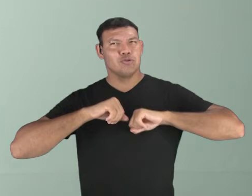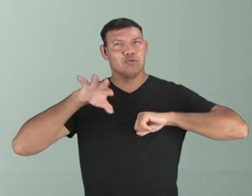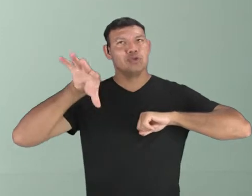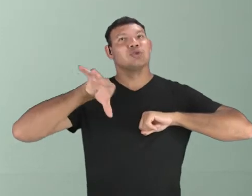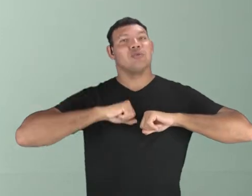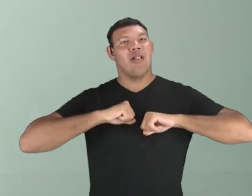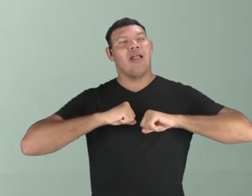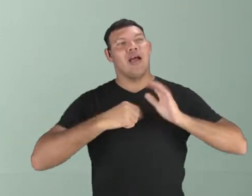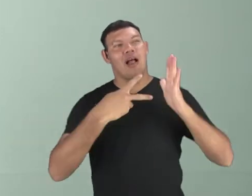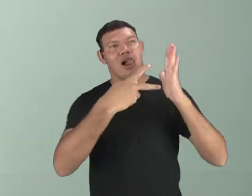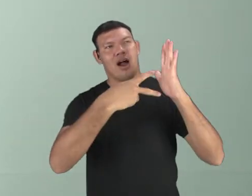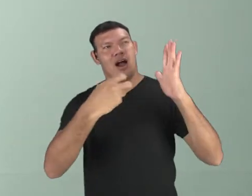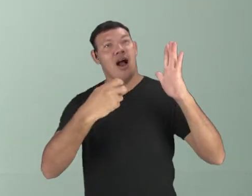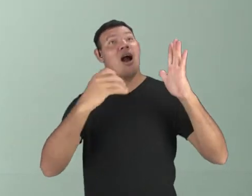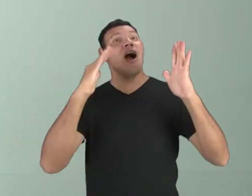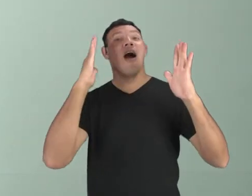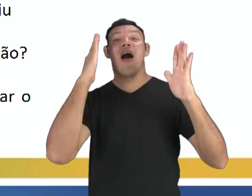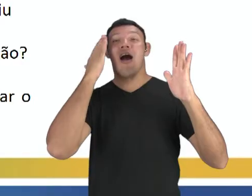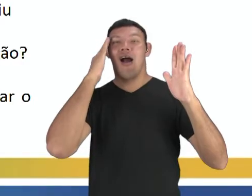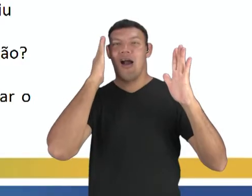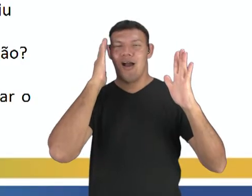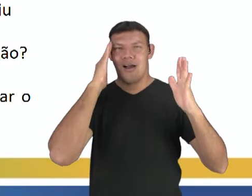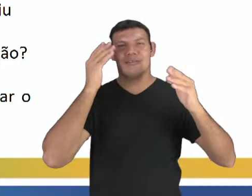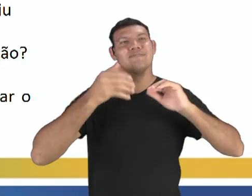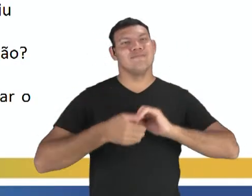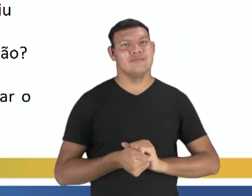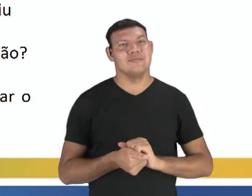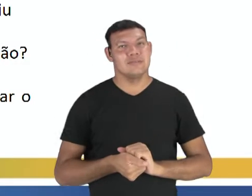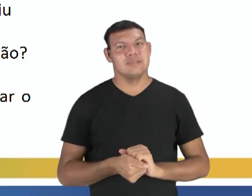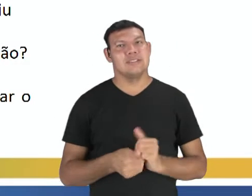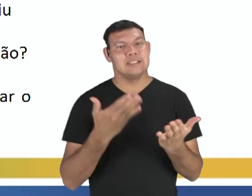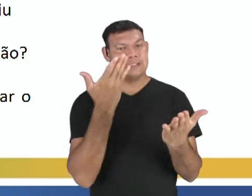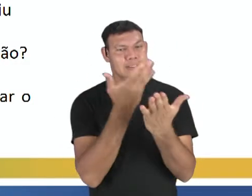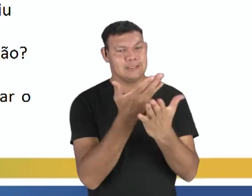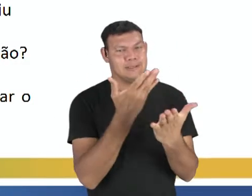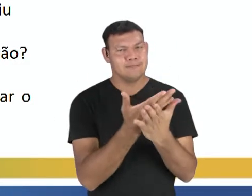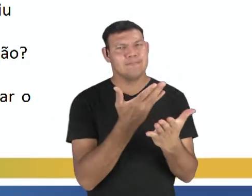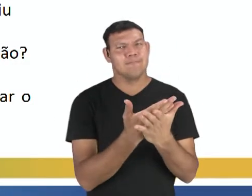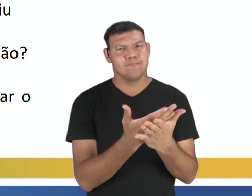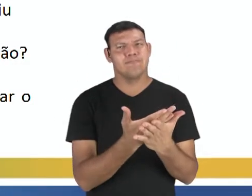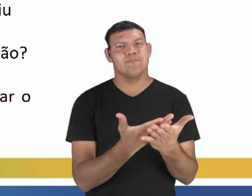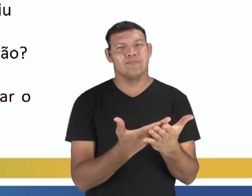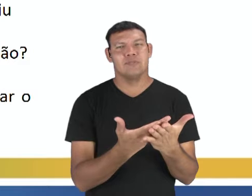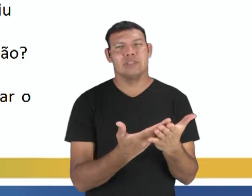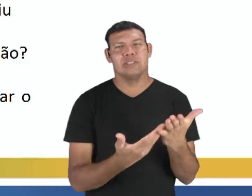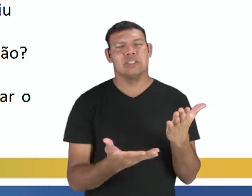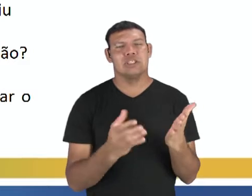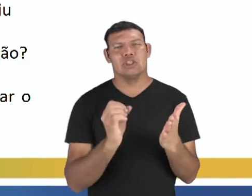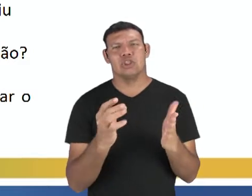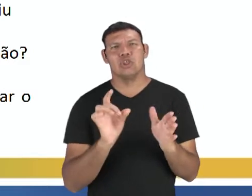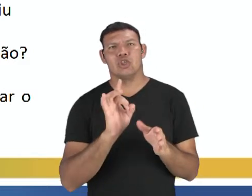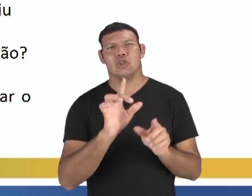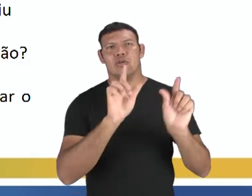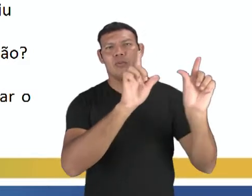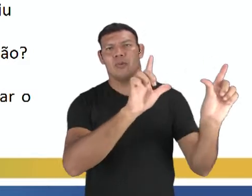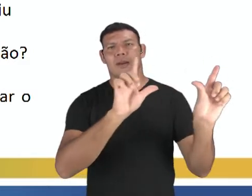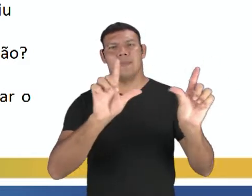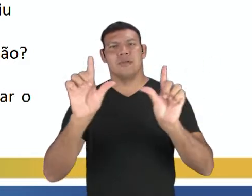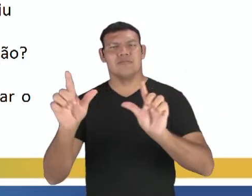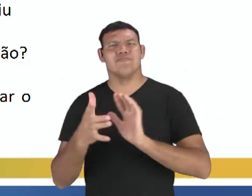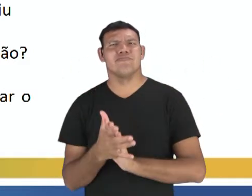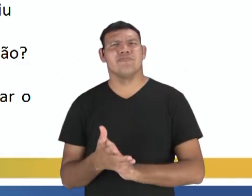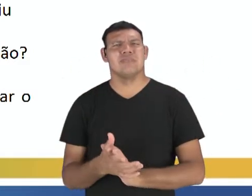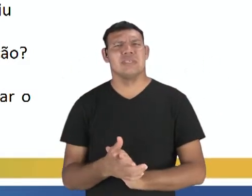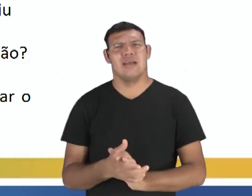interpretação daquele texto. Muitos estudantes pararam na superfície do texto, por exemplo, na tirinha acima,